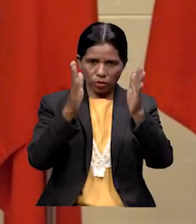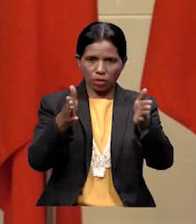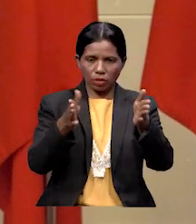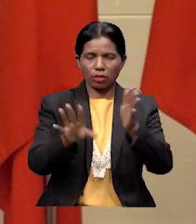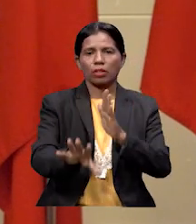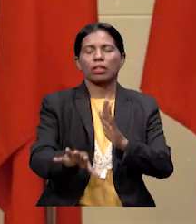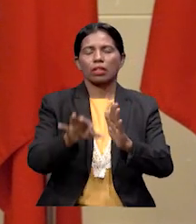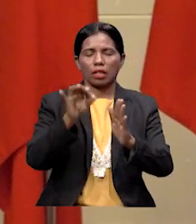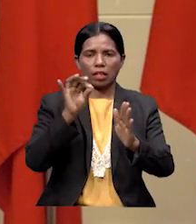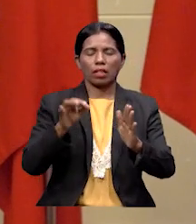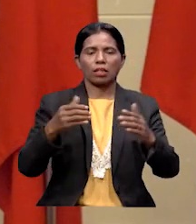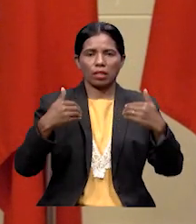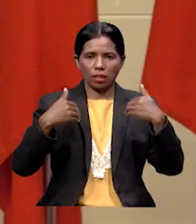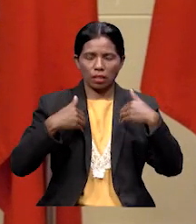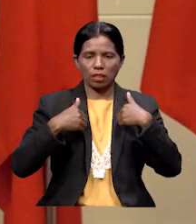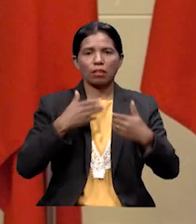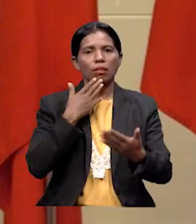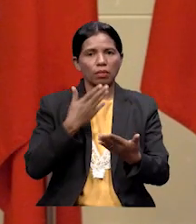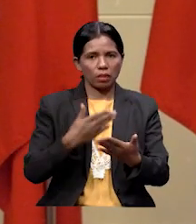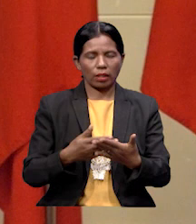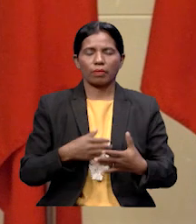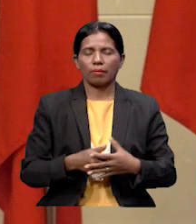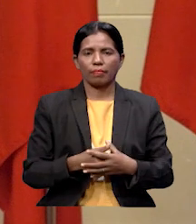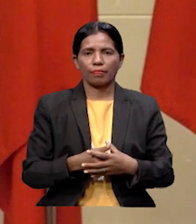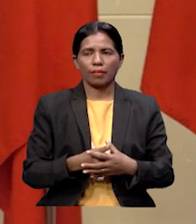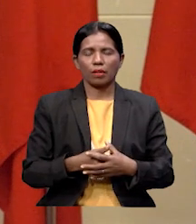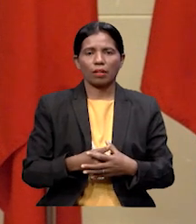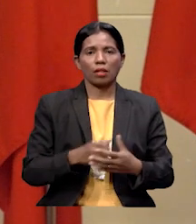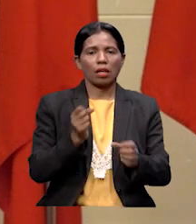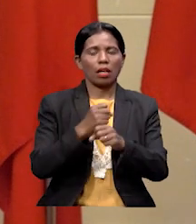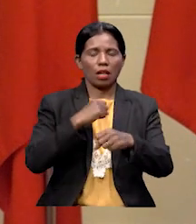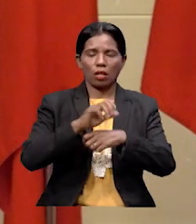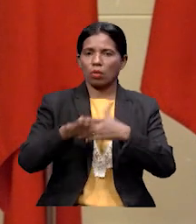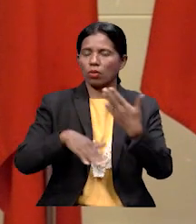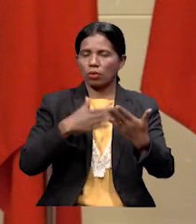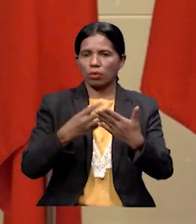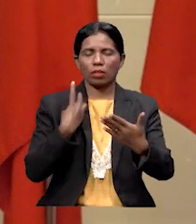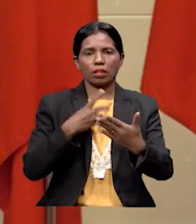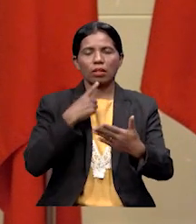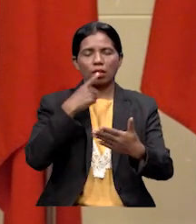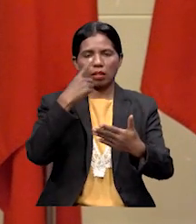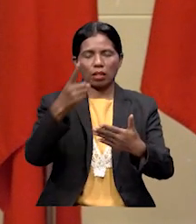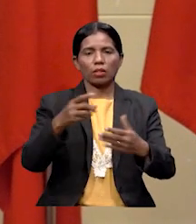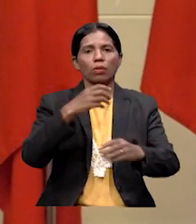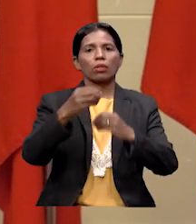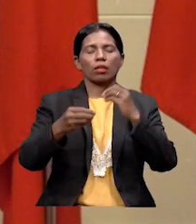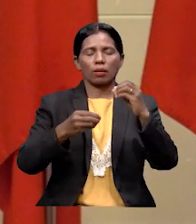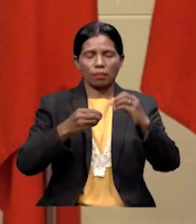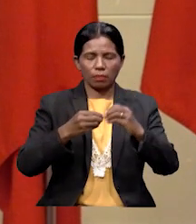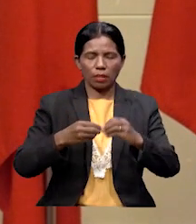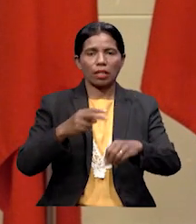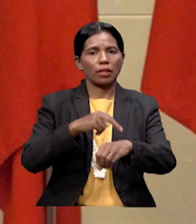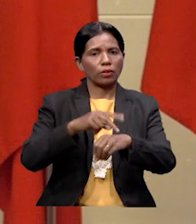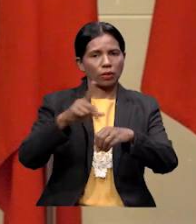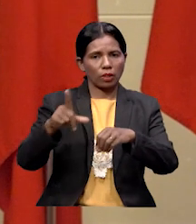retan consenso estratégico. Haleu bua tototu na be ita considera questão nacional e